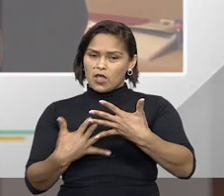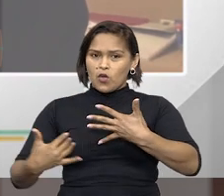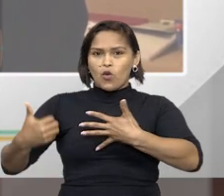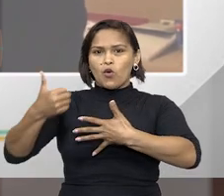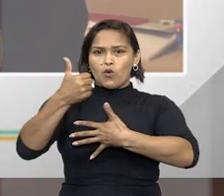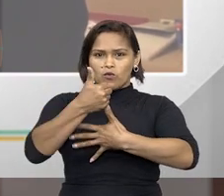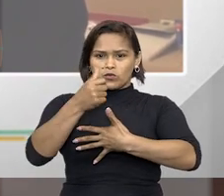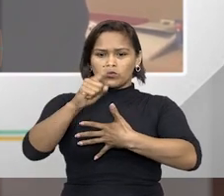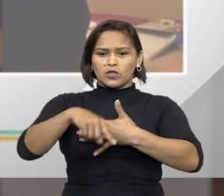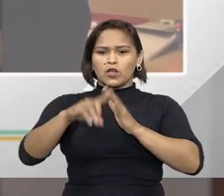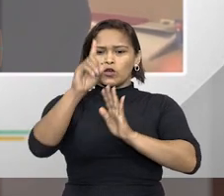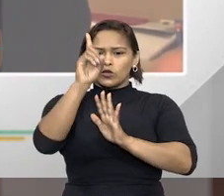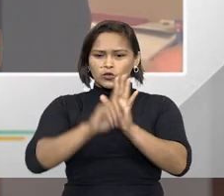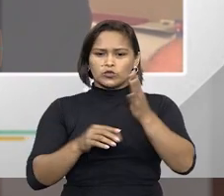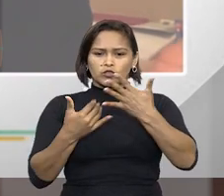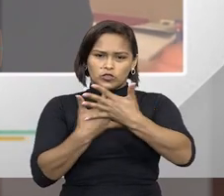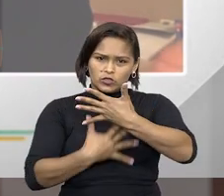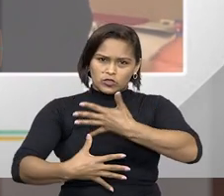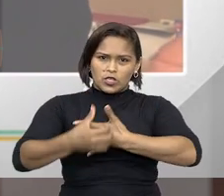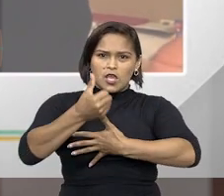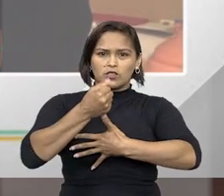o seu direito sumular,